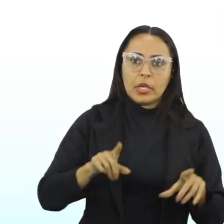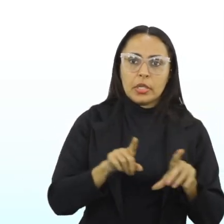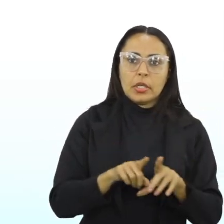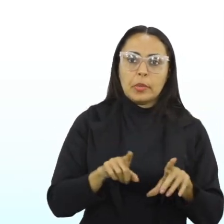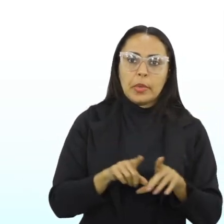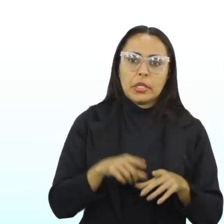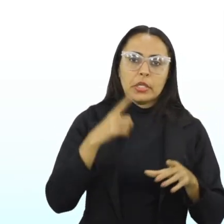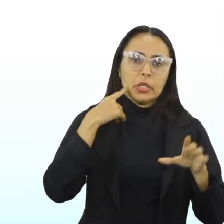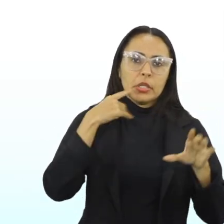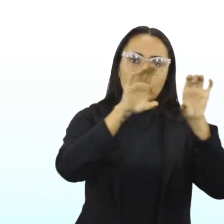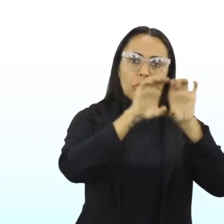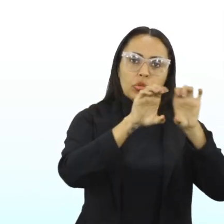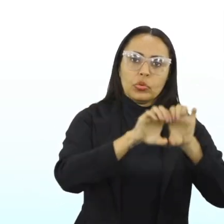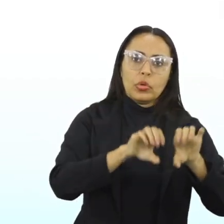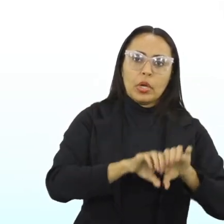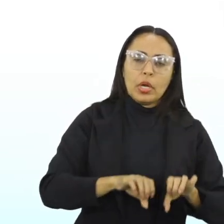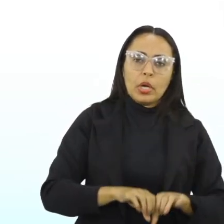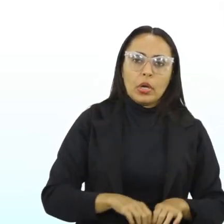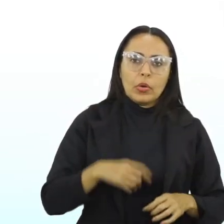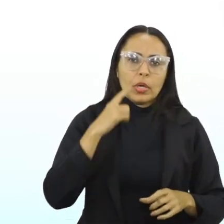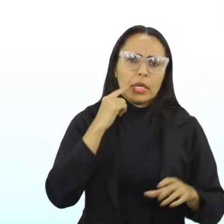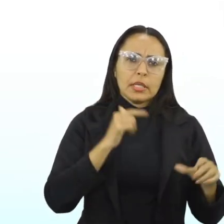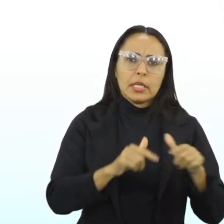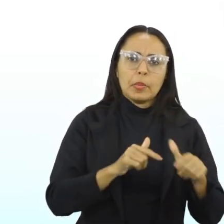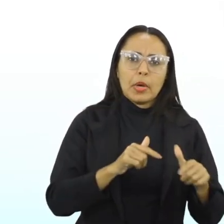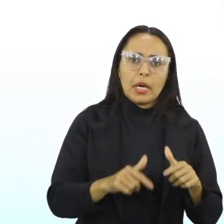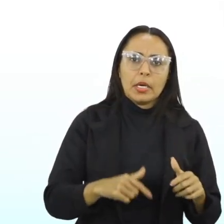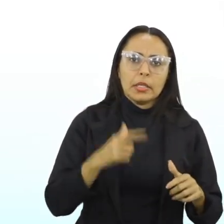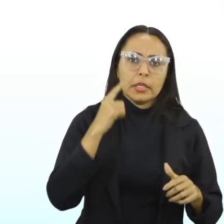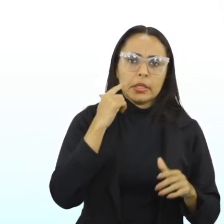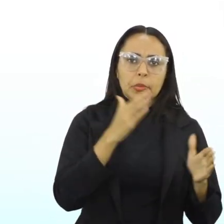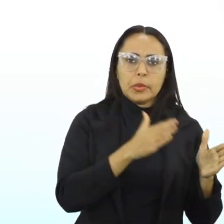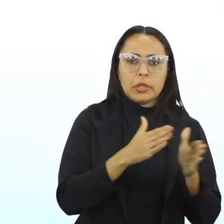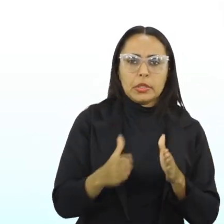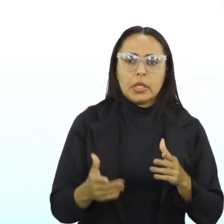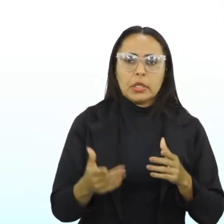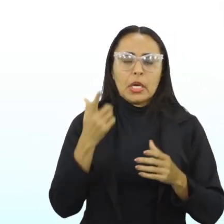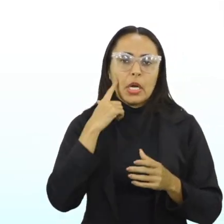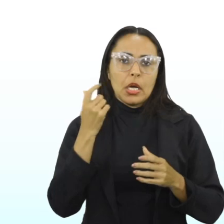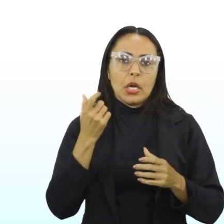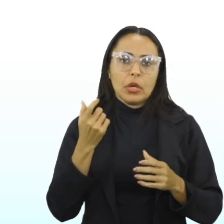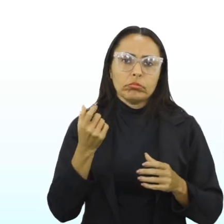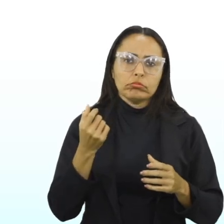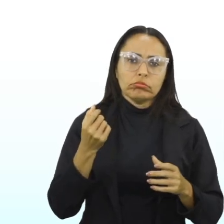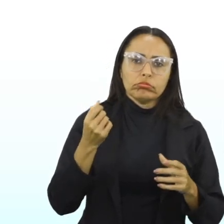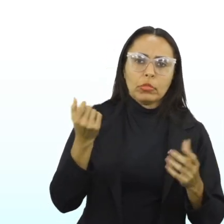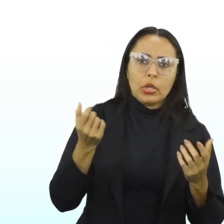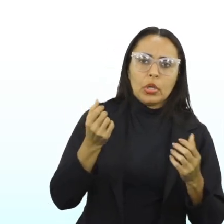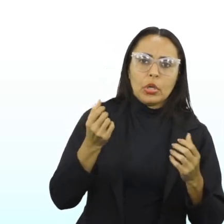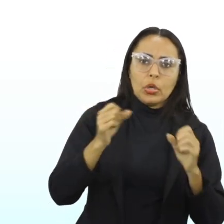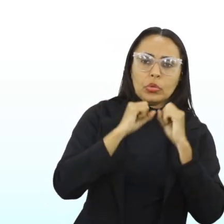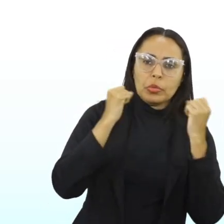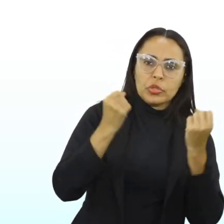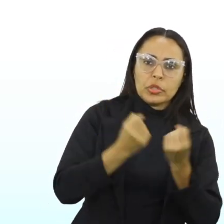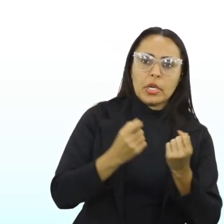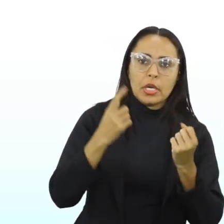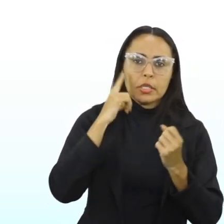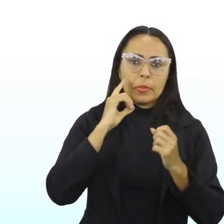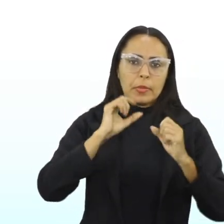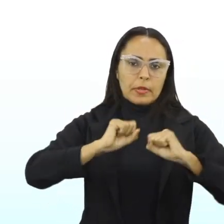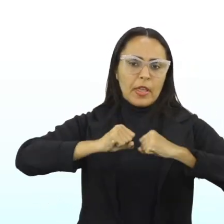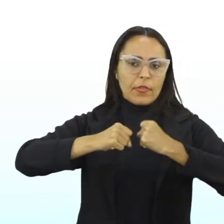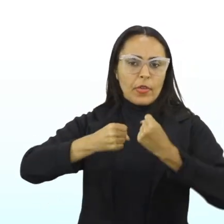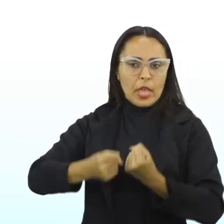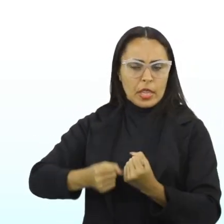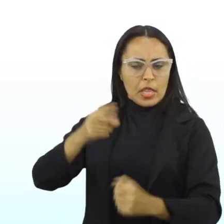na parte estrutural, a proteína vai trabalhar no transporte de substâncias, a proteína vai trabalhar na defesa do corpo,